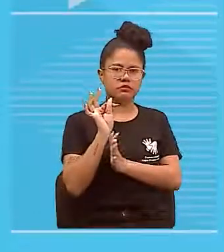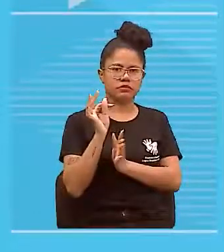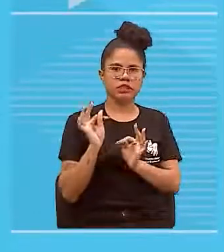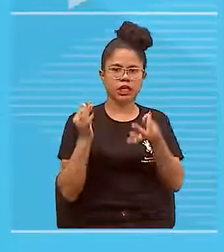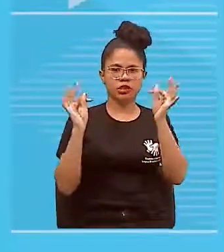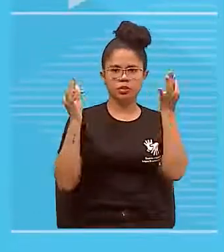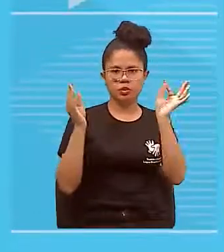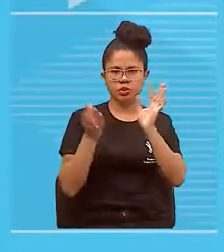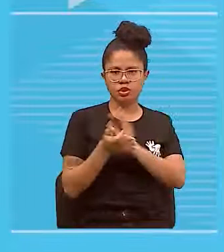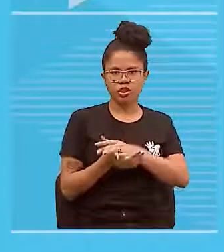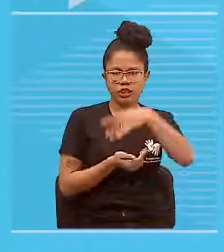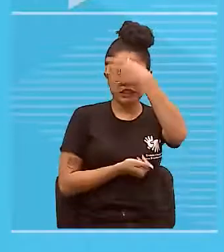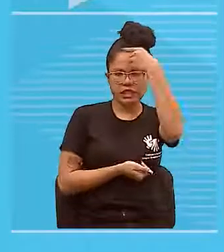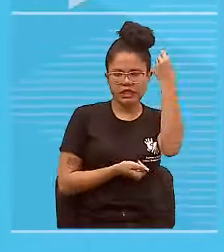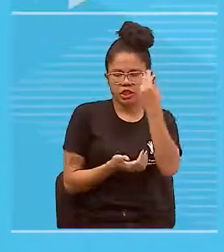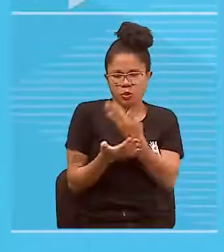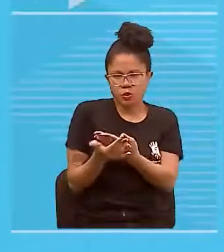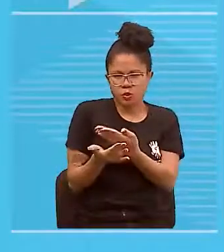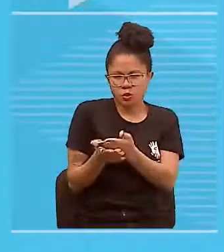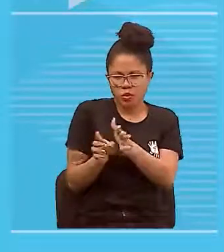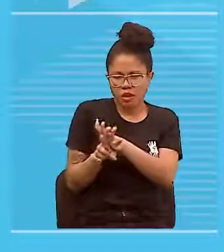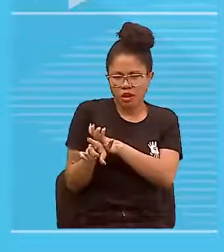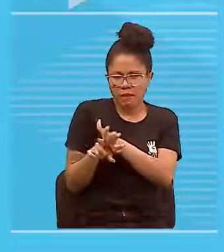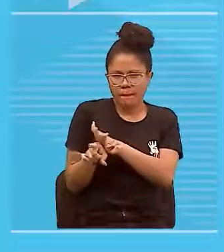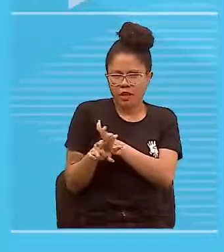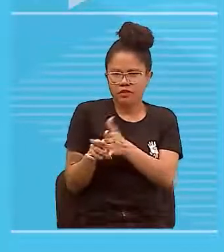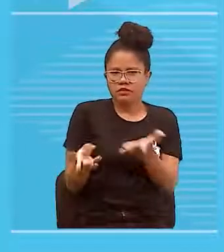o lado crítico né